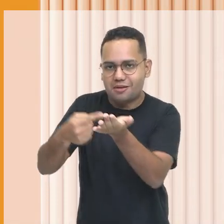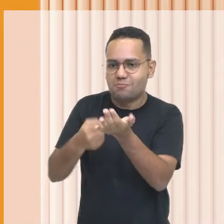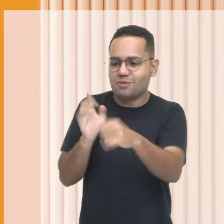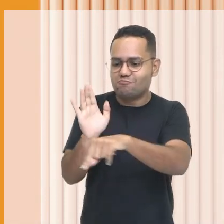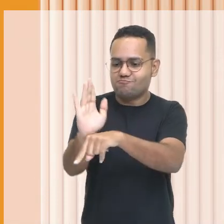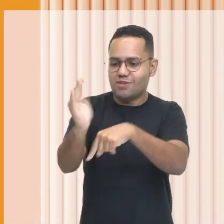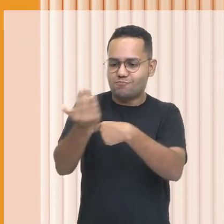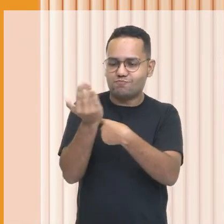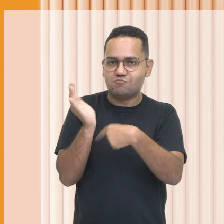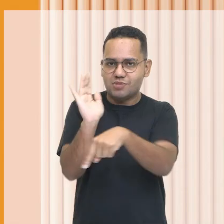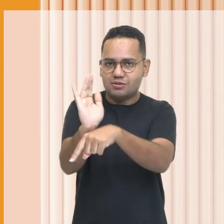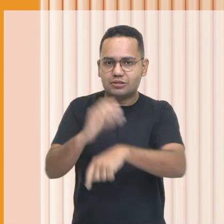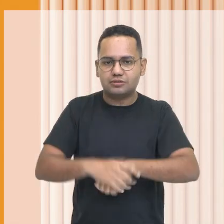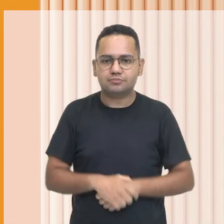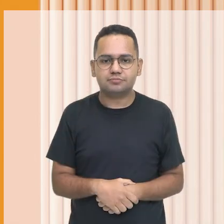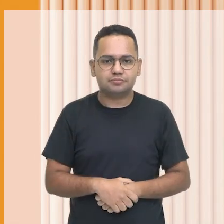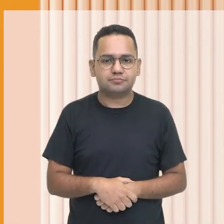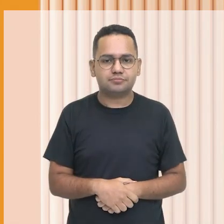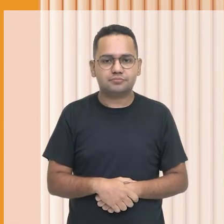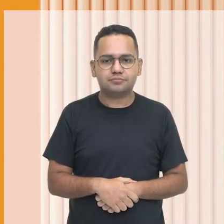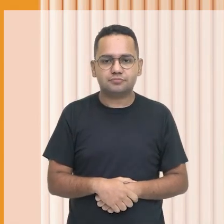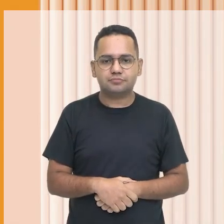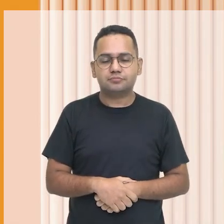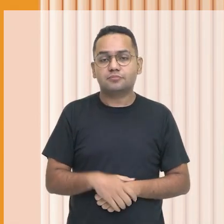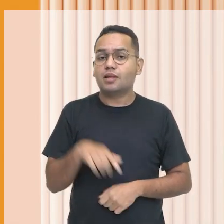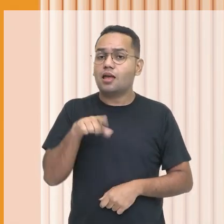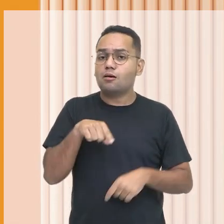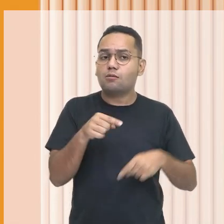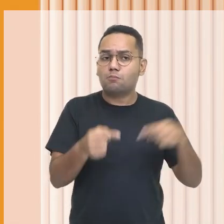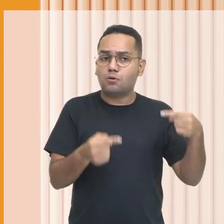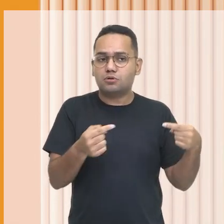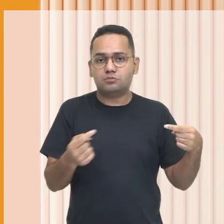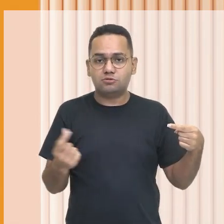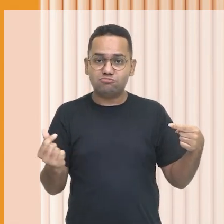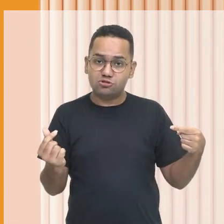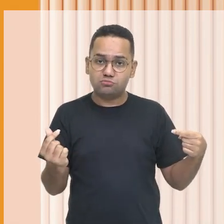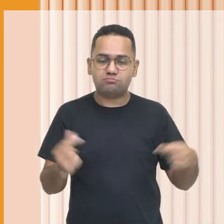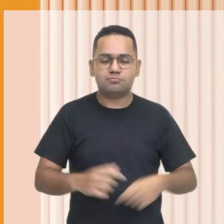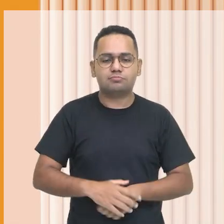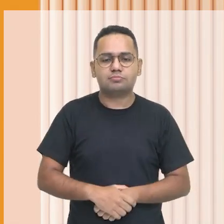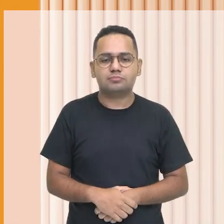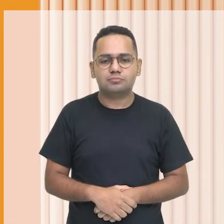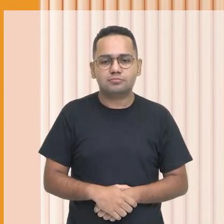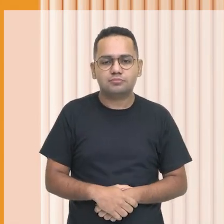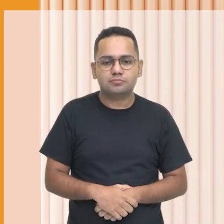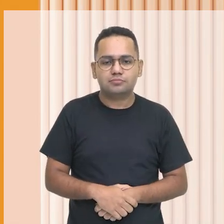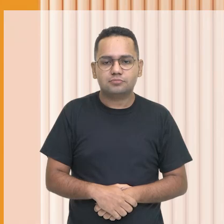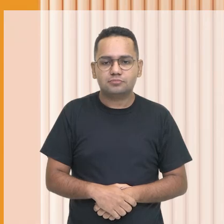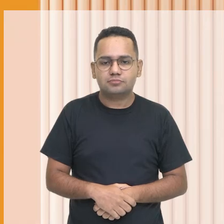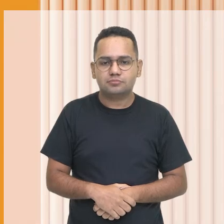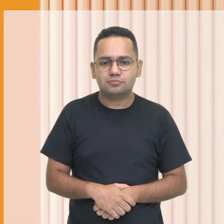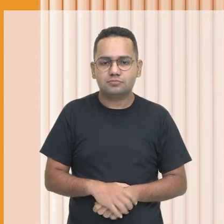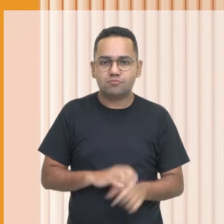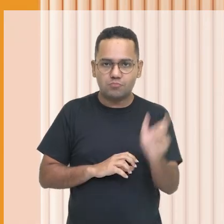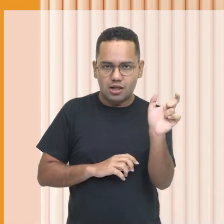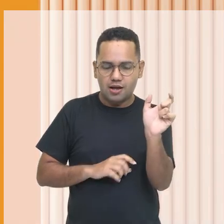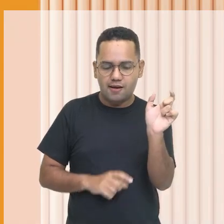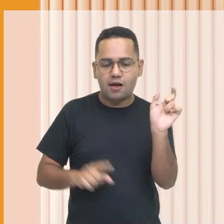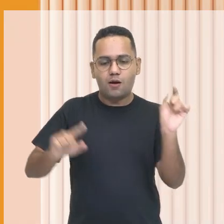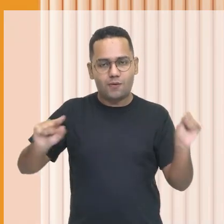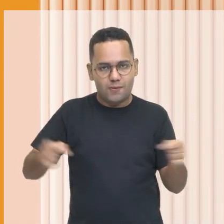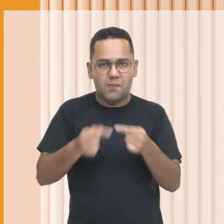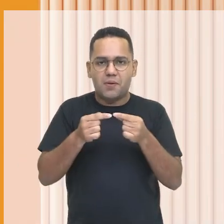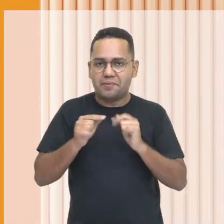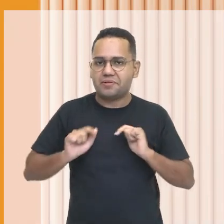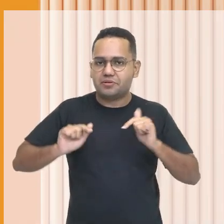associados à questão de política e dinheiro, ok? Então começa por aí a definição do que é esse clientelismo.